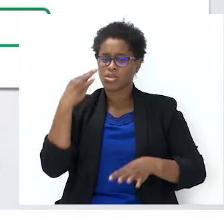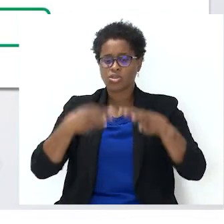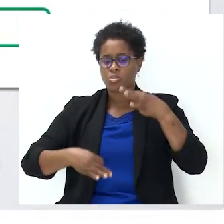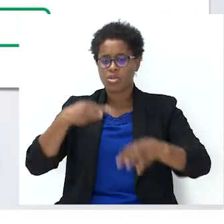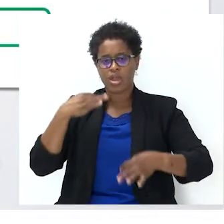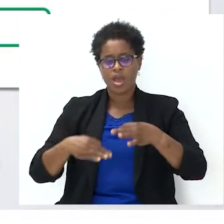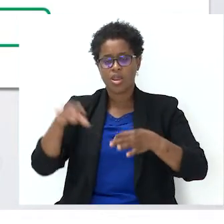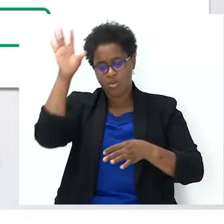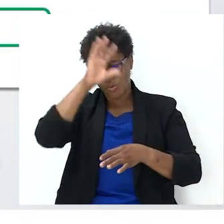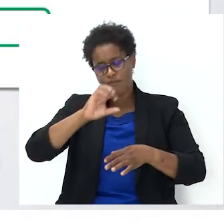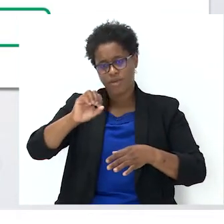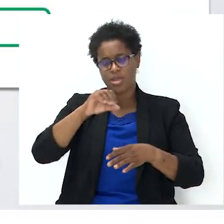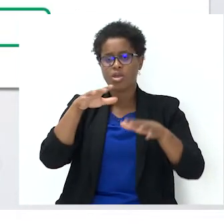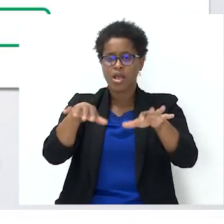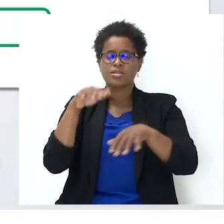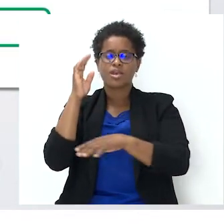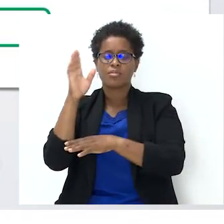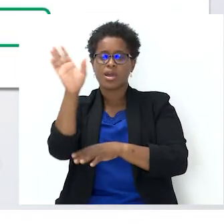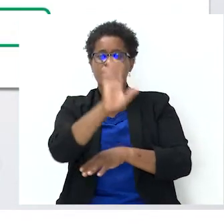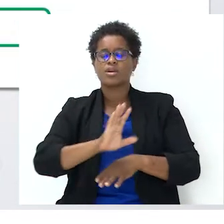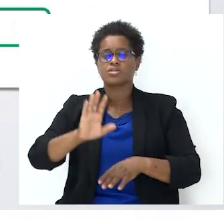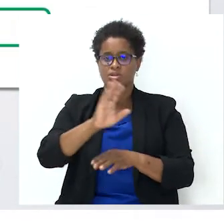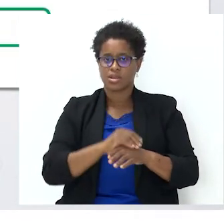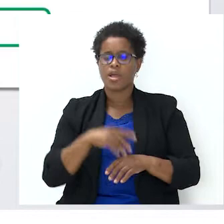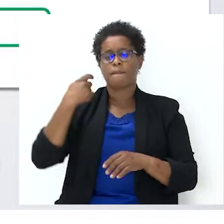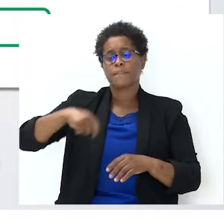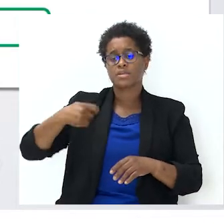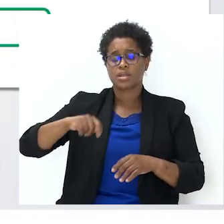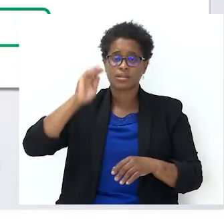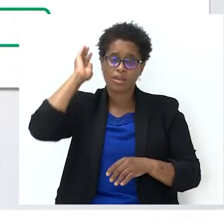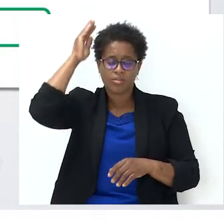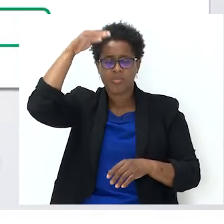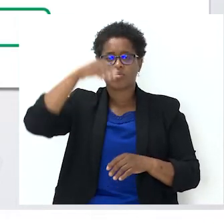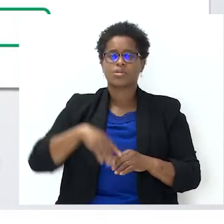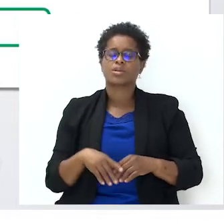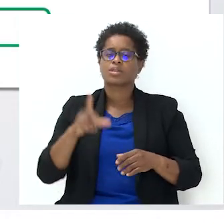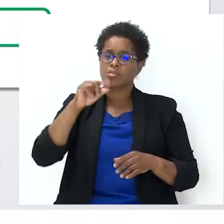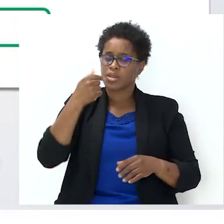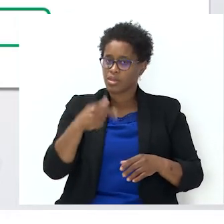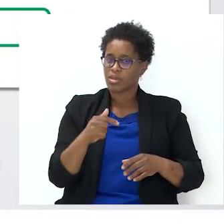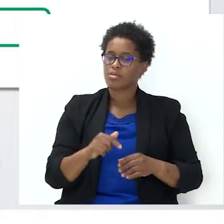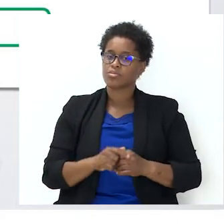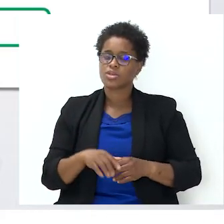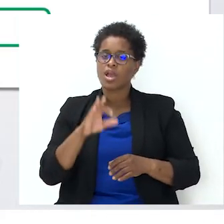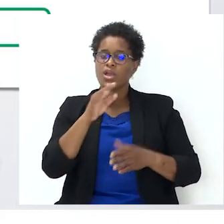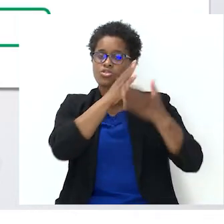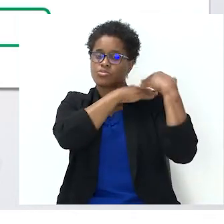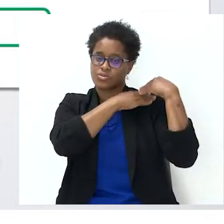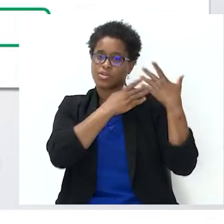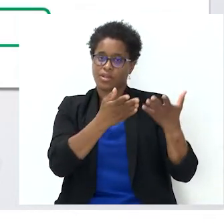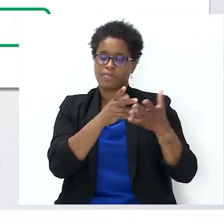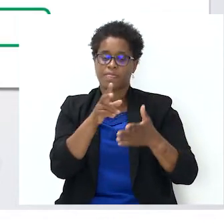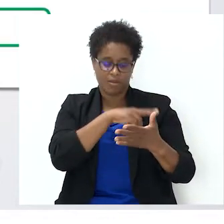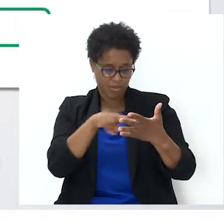Tribunal, Governo, Assembleia Nacional, Presidente da República. E temos as funções.